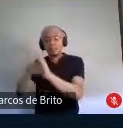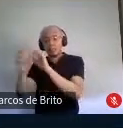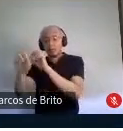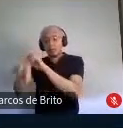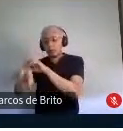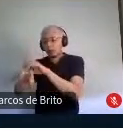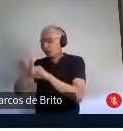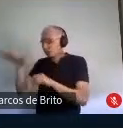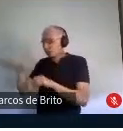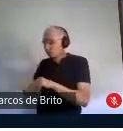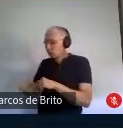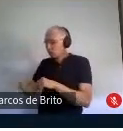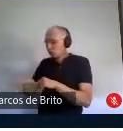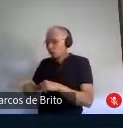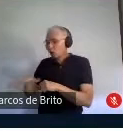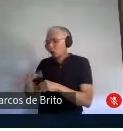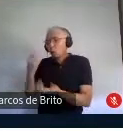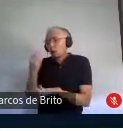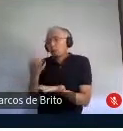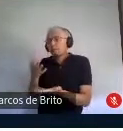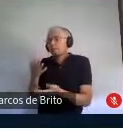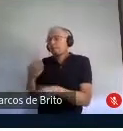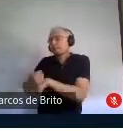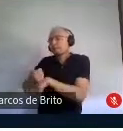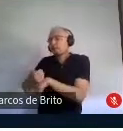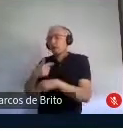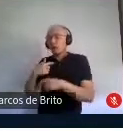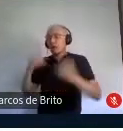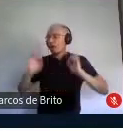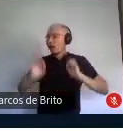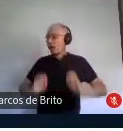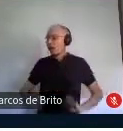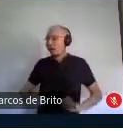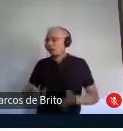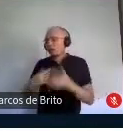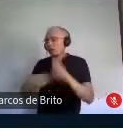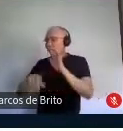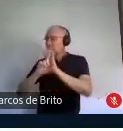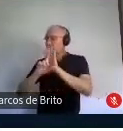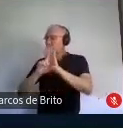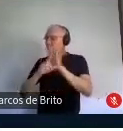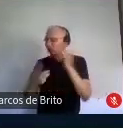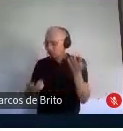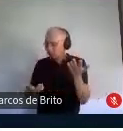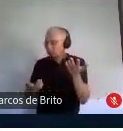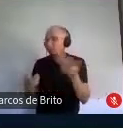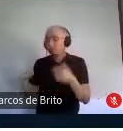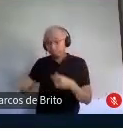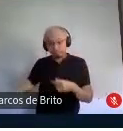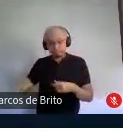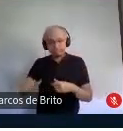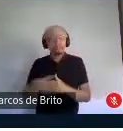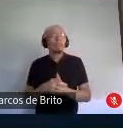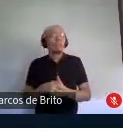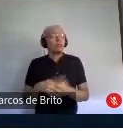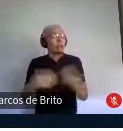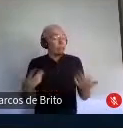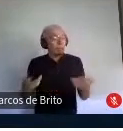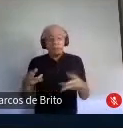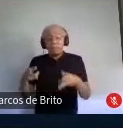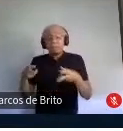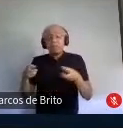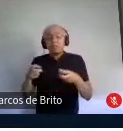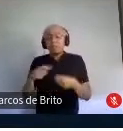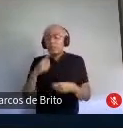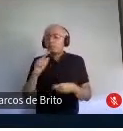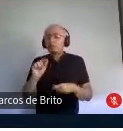e conhecimentos profissionais, como, por exemplo, código de ética, legislação. Então, nós percebemos aqui que a maioria